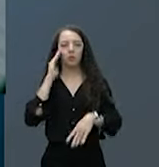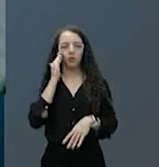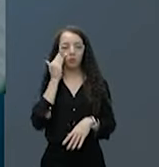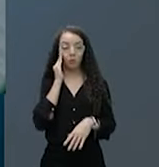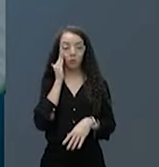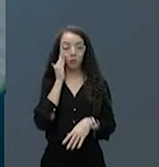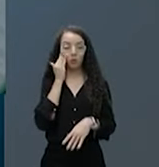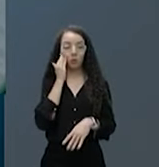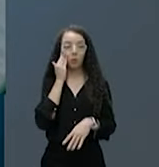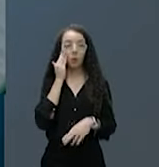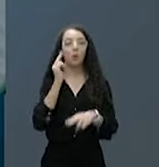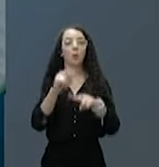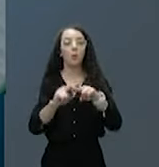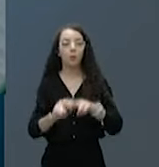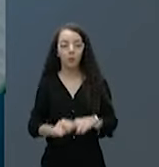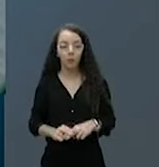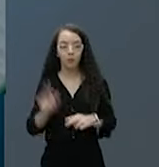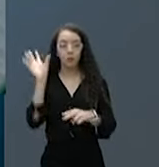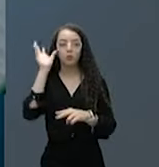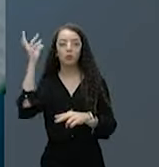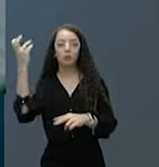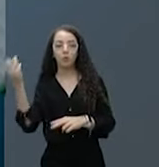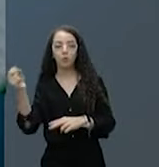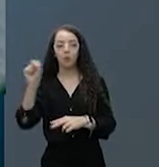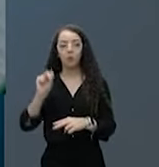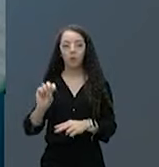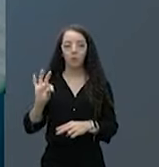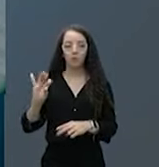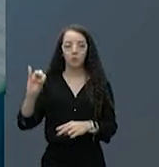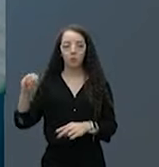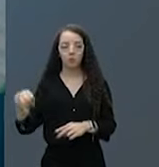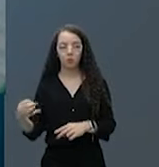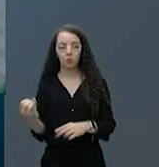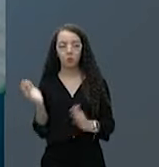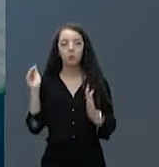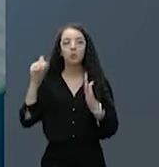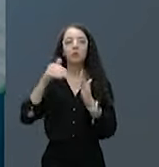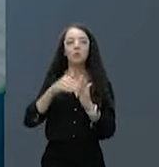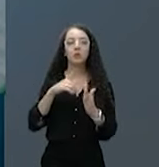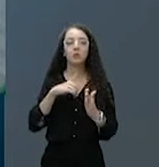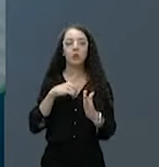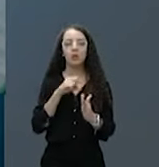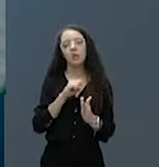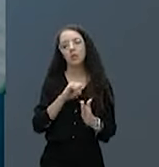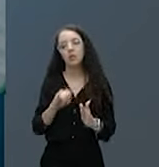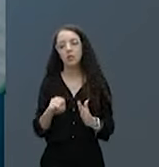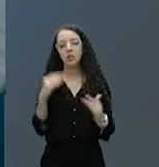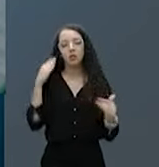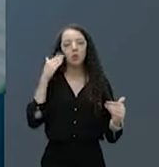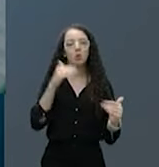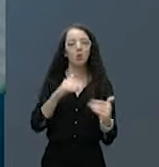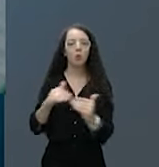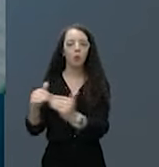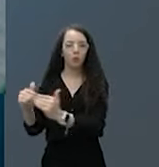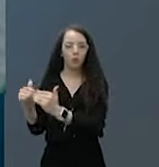a deliberação deste Tribunal Superior se limita à apreciação da conformidade de certo julgado